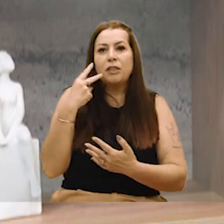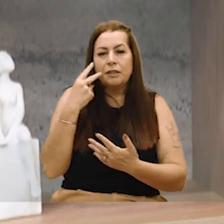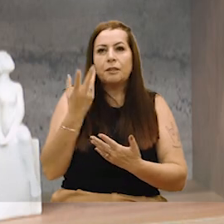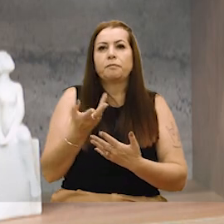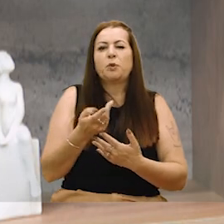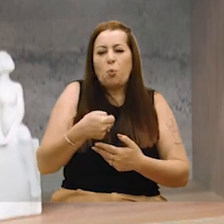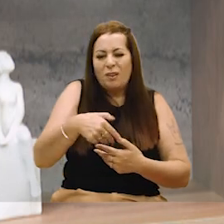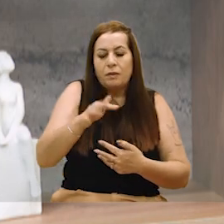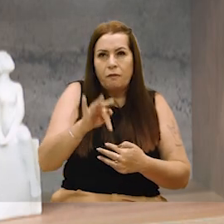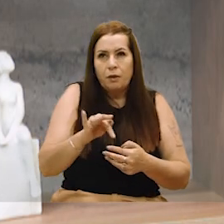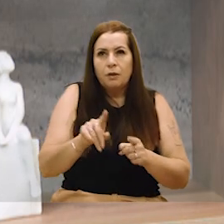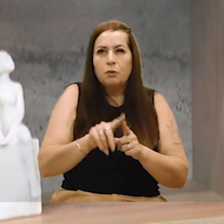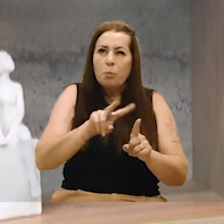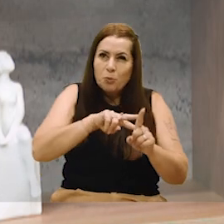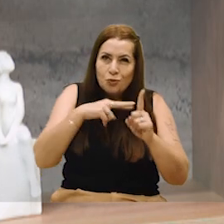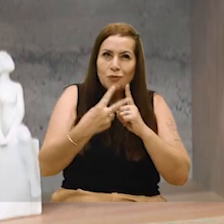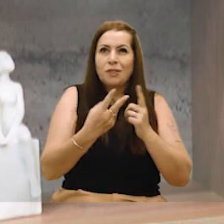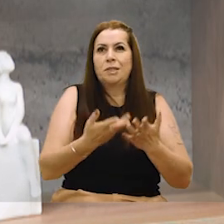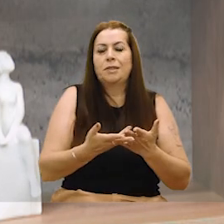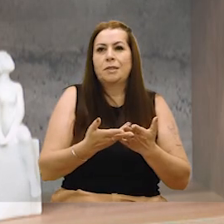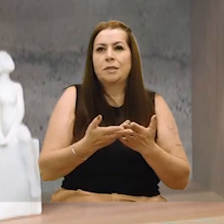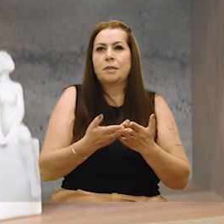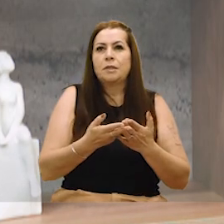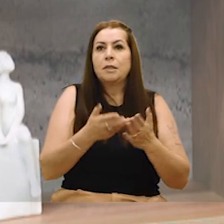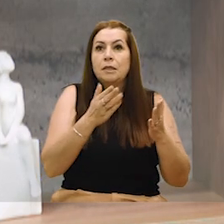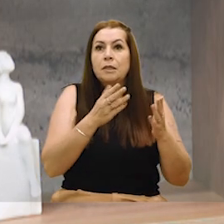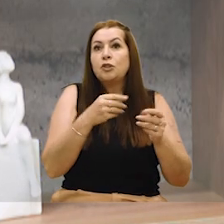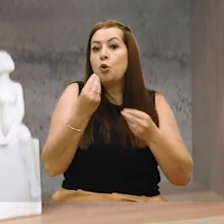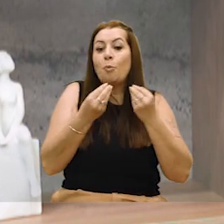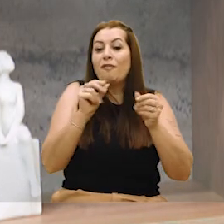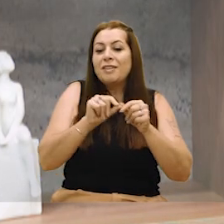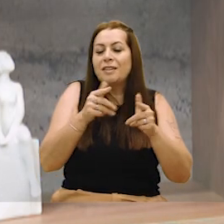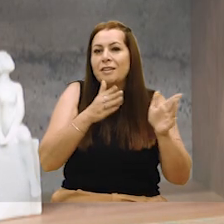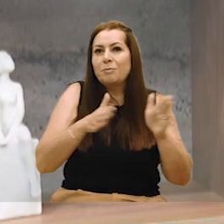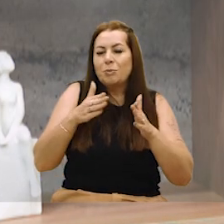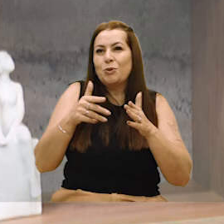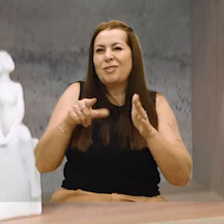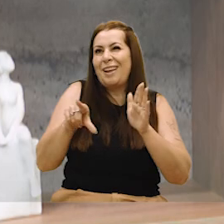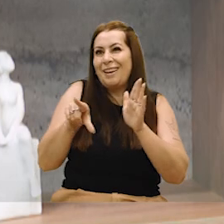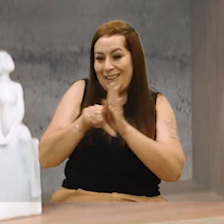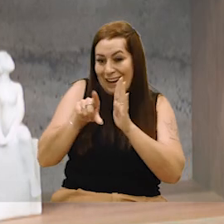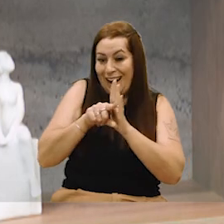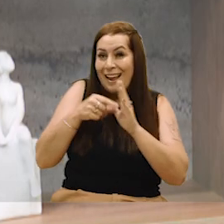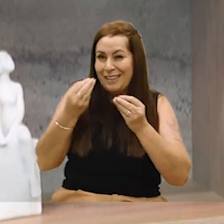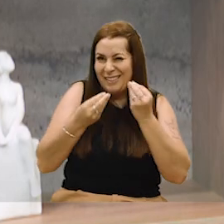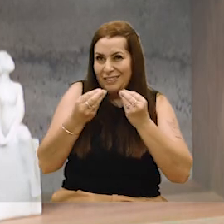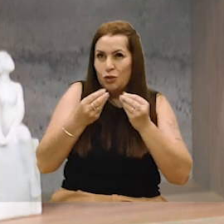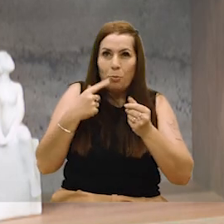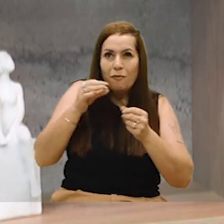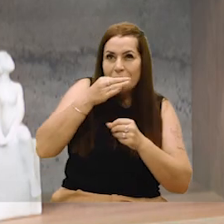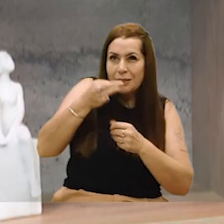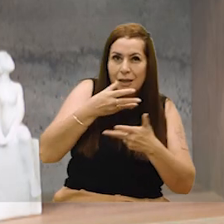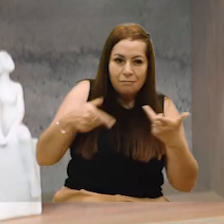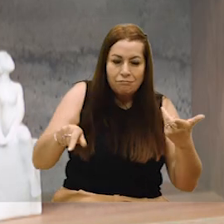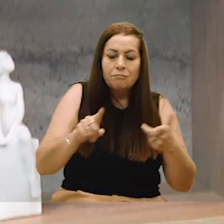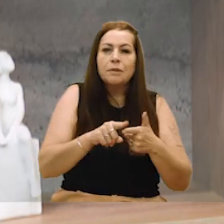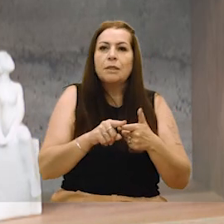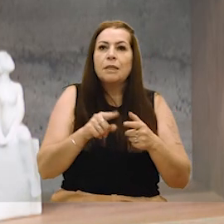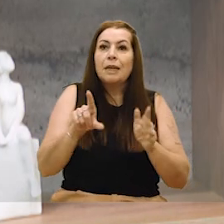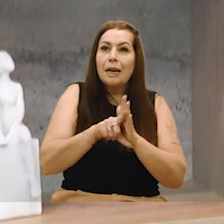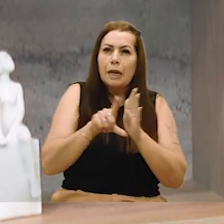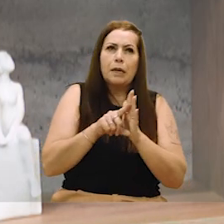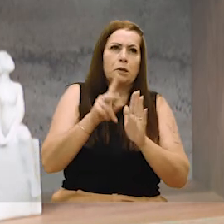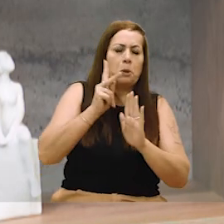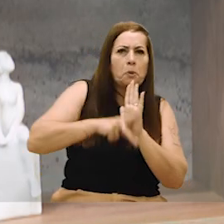Vereador Bueno, nessa reta final, do ponto de vista de produção legislativa, além dessa atuação que o senhor vai